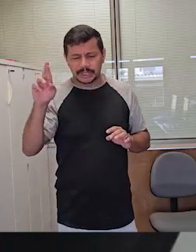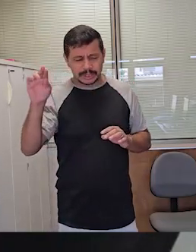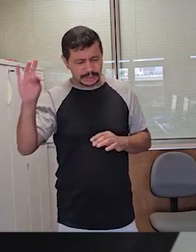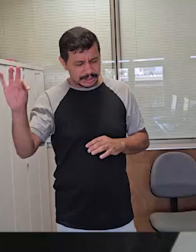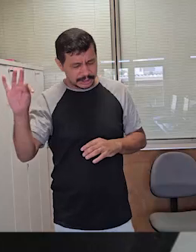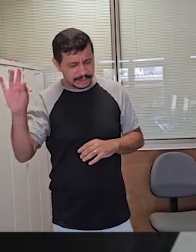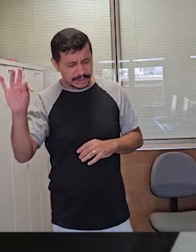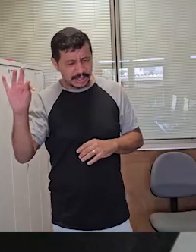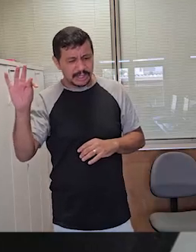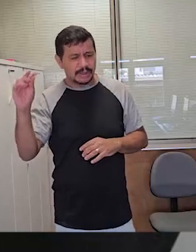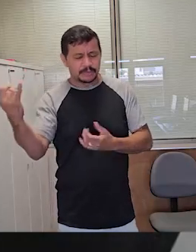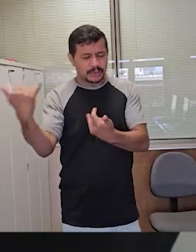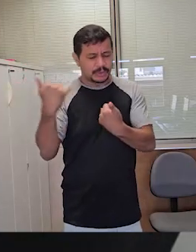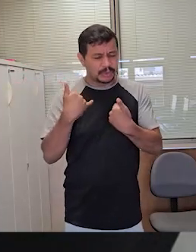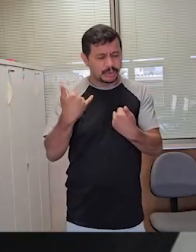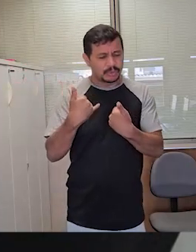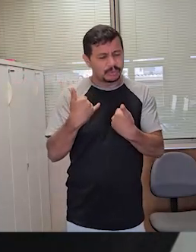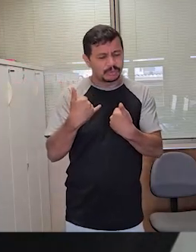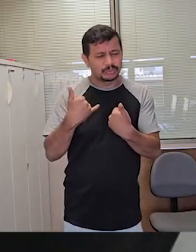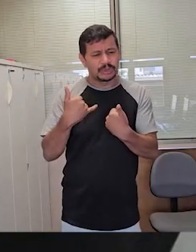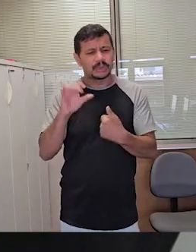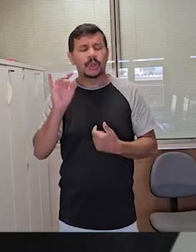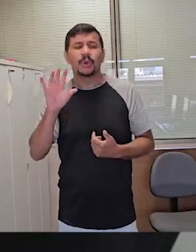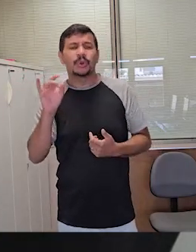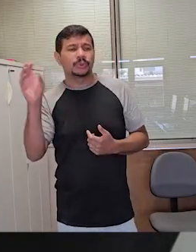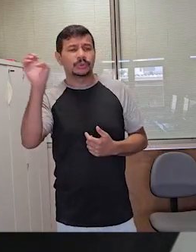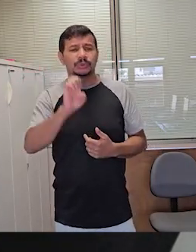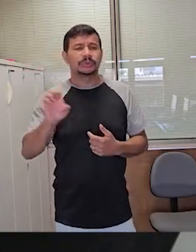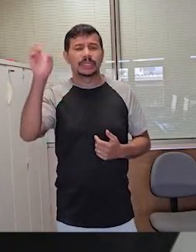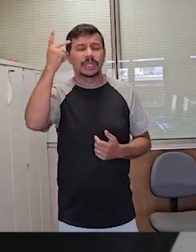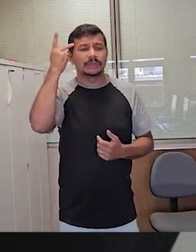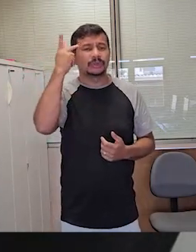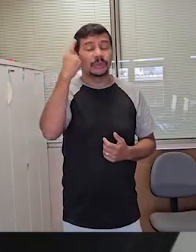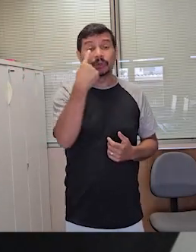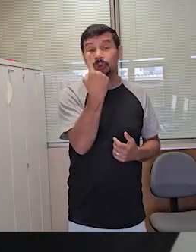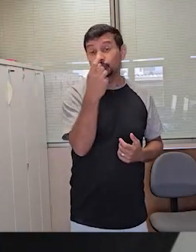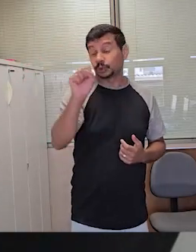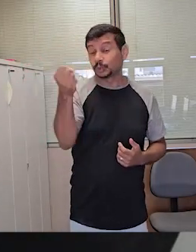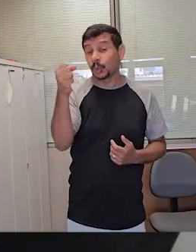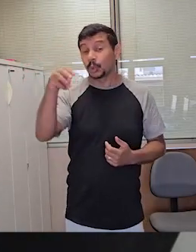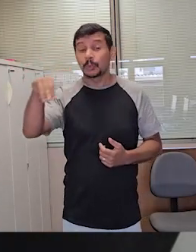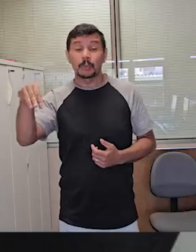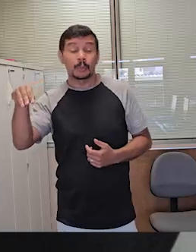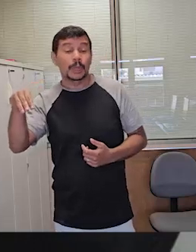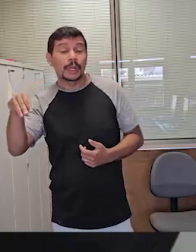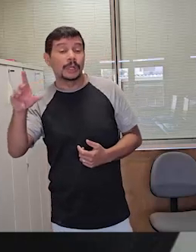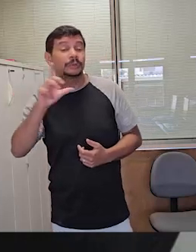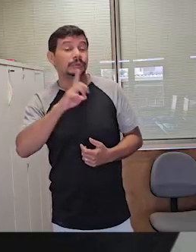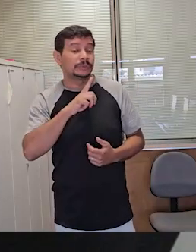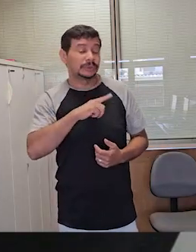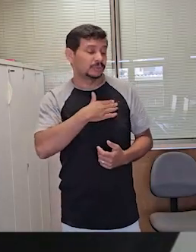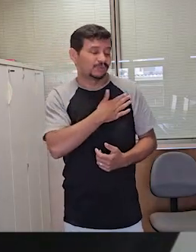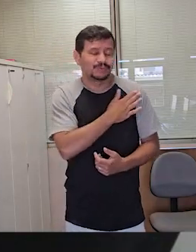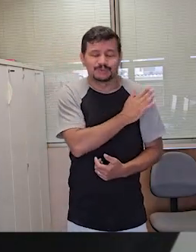Geral do Trabalho, o procurador até tinha dito que só em São Paulo foram 18 mil casos julgados de assédio